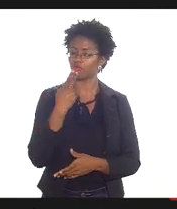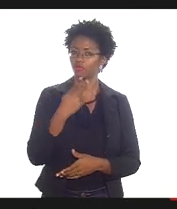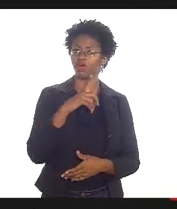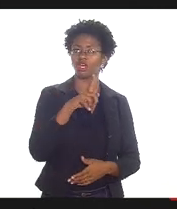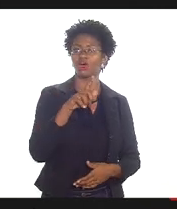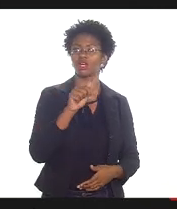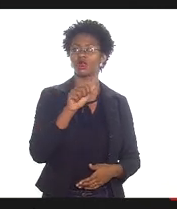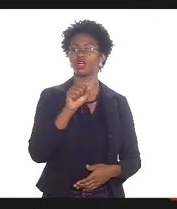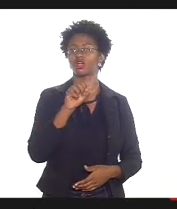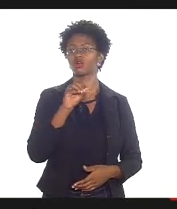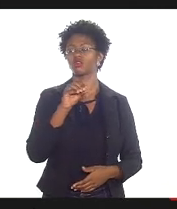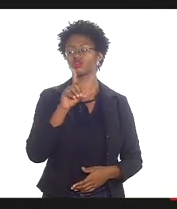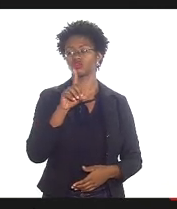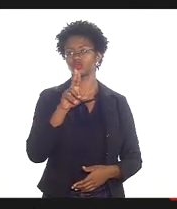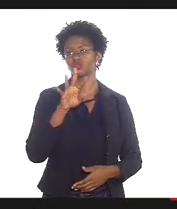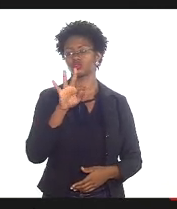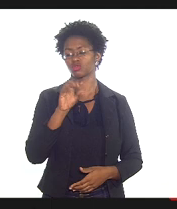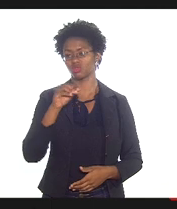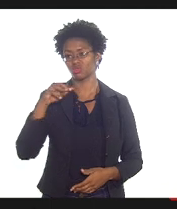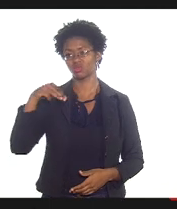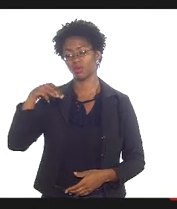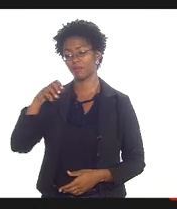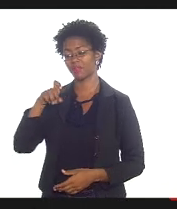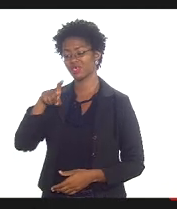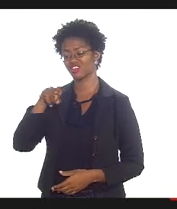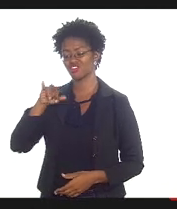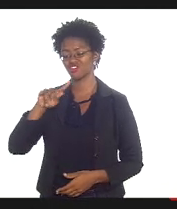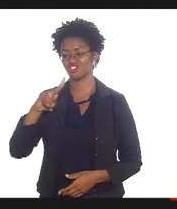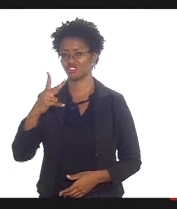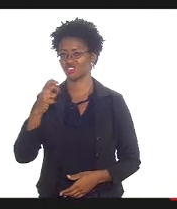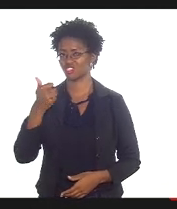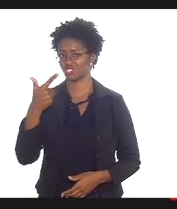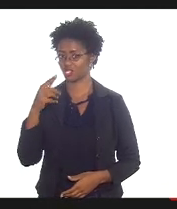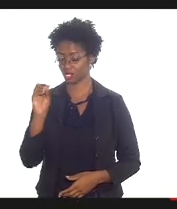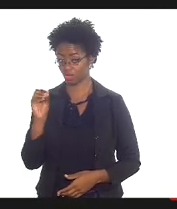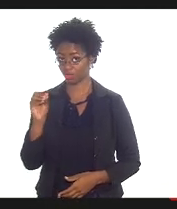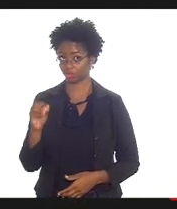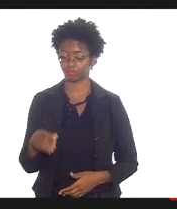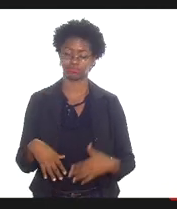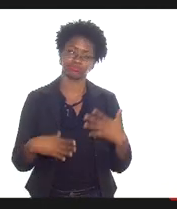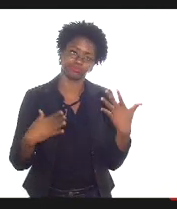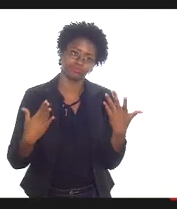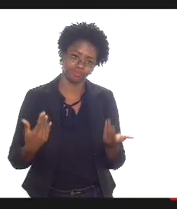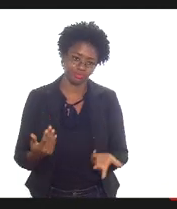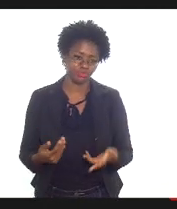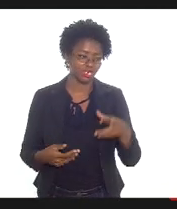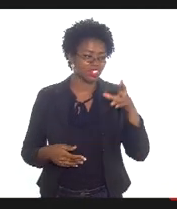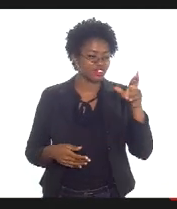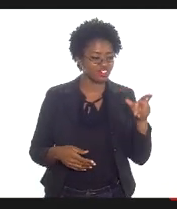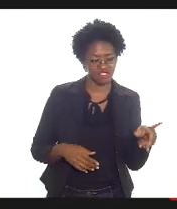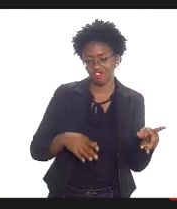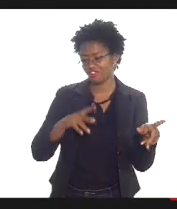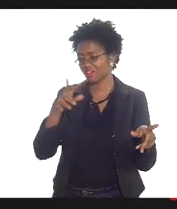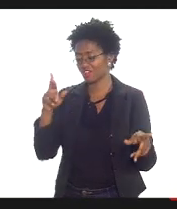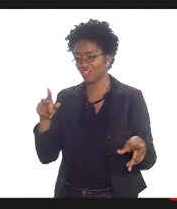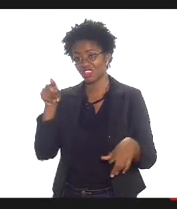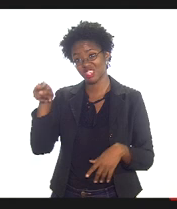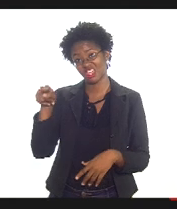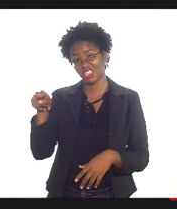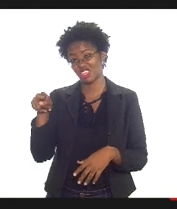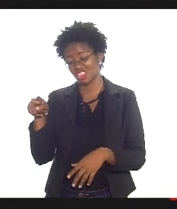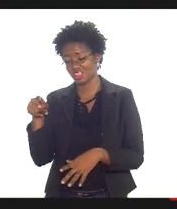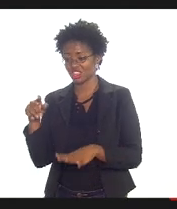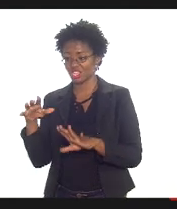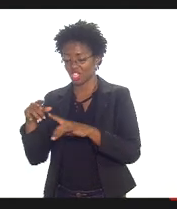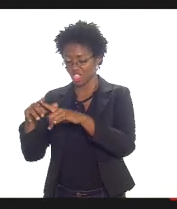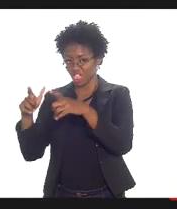Bom, se isso aqui é gasoduto de Mexilhão e isso aqui é o campo de Lula, tá certo?